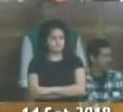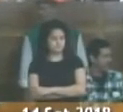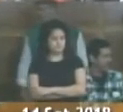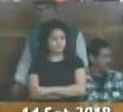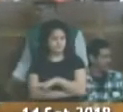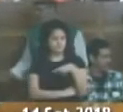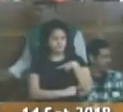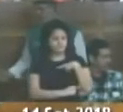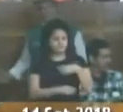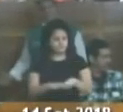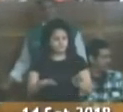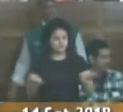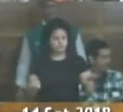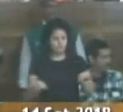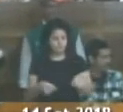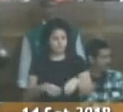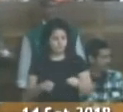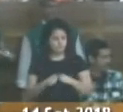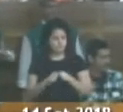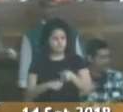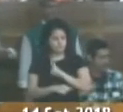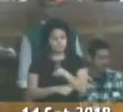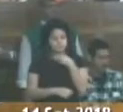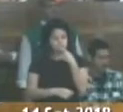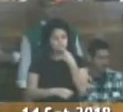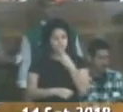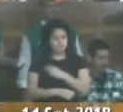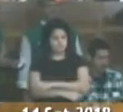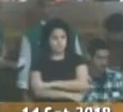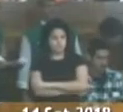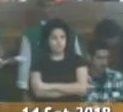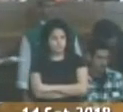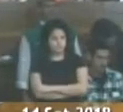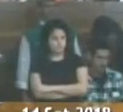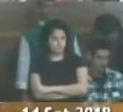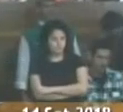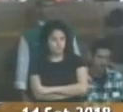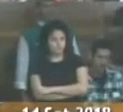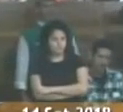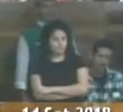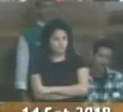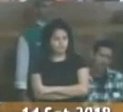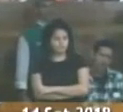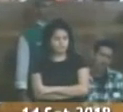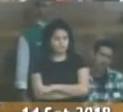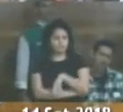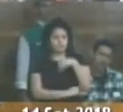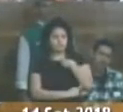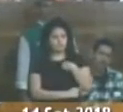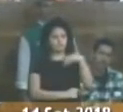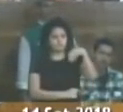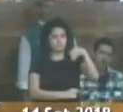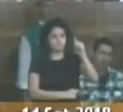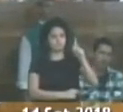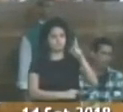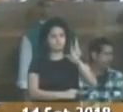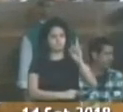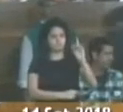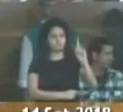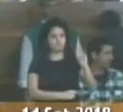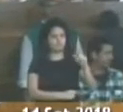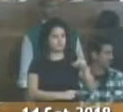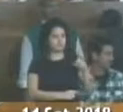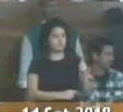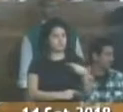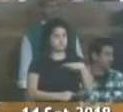Tem alguém da mesa que vai fazer uso da palavra? Então, maravilha. Então, eu sou Marilda de Souza. Gente, porque tem um pessoal que tem que